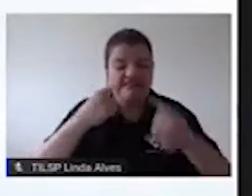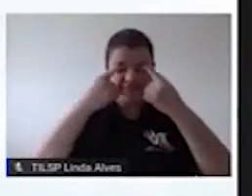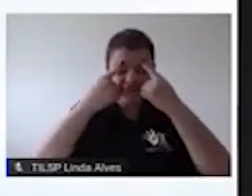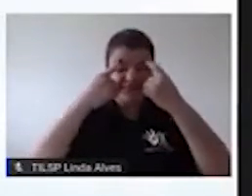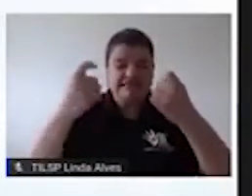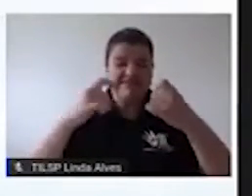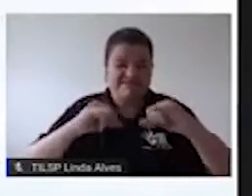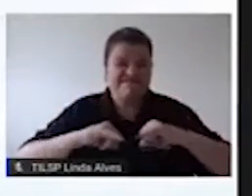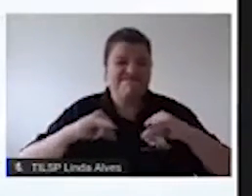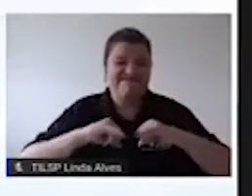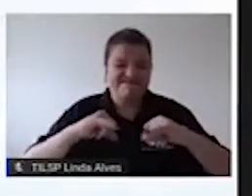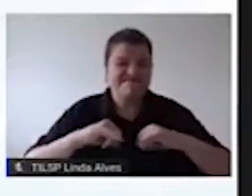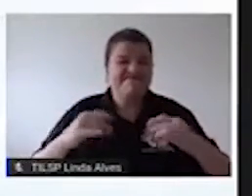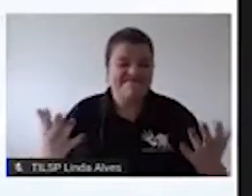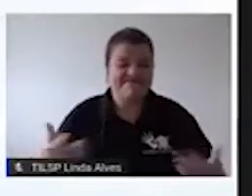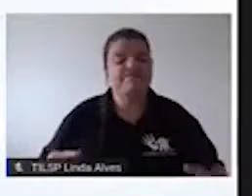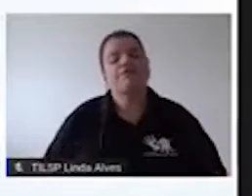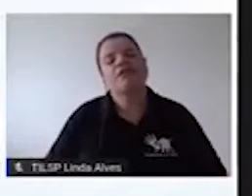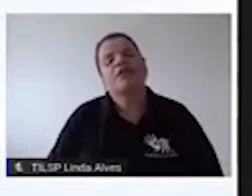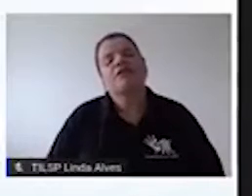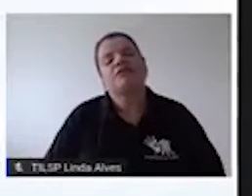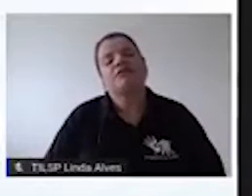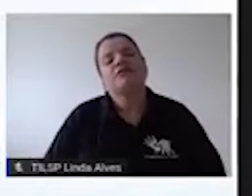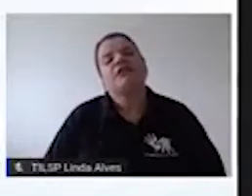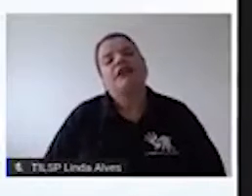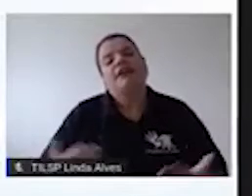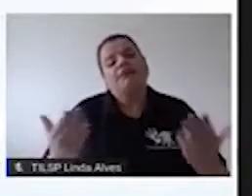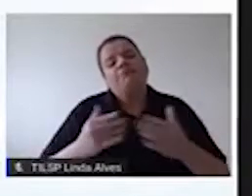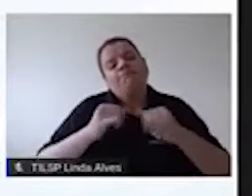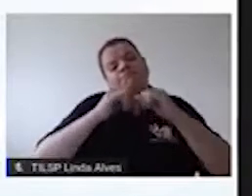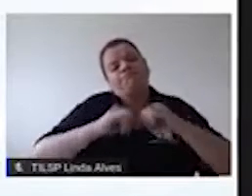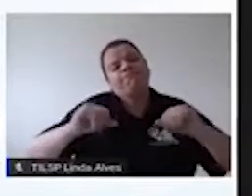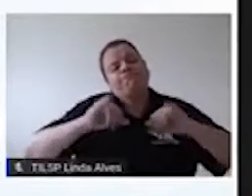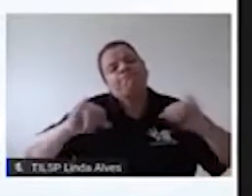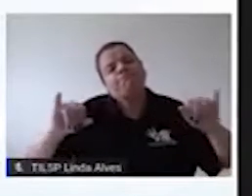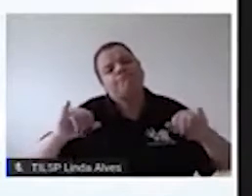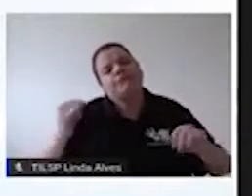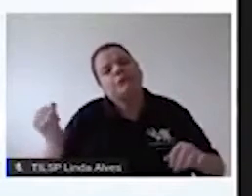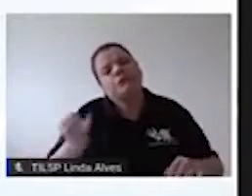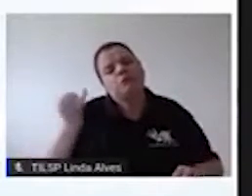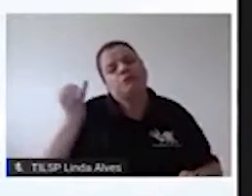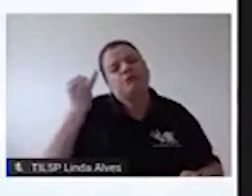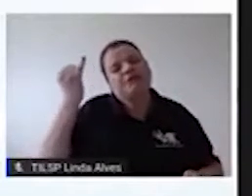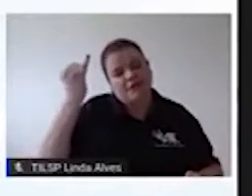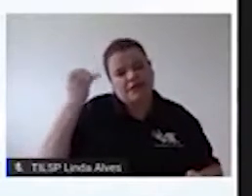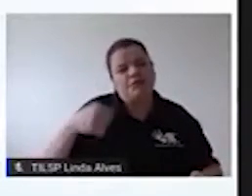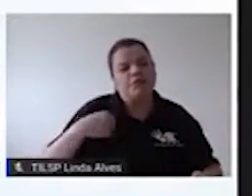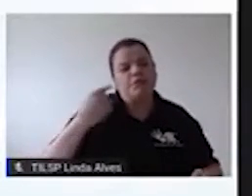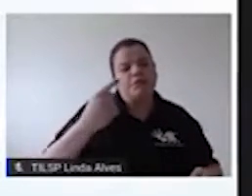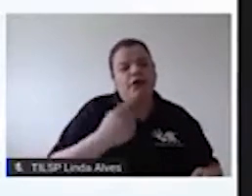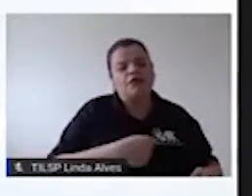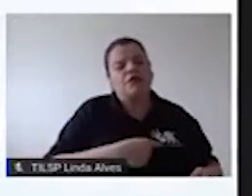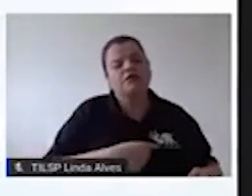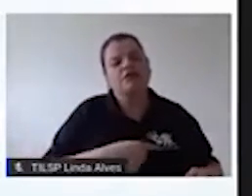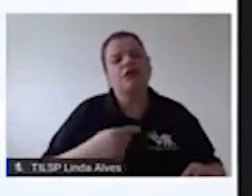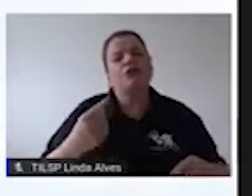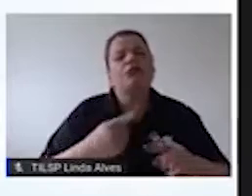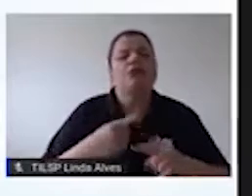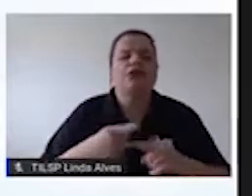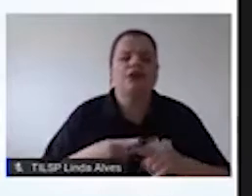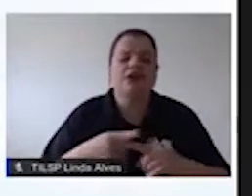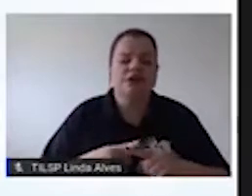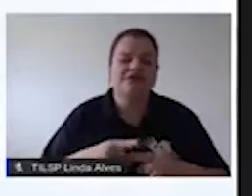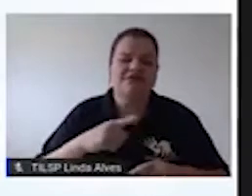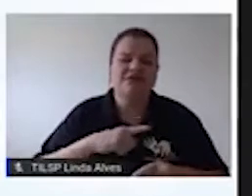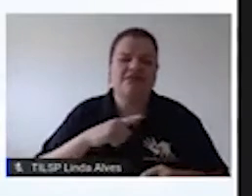Então, essa essa campanha, ela foi muito importante para nós, Gilce, porque ela deu